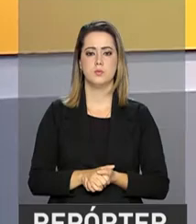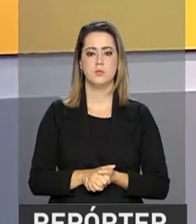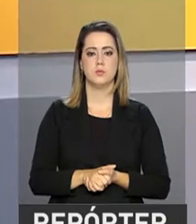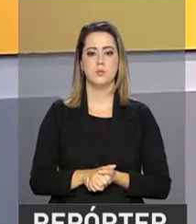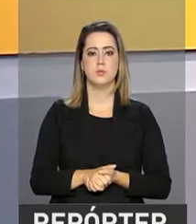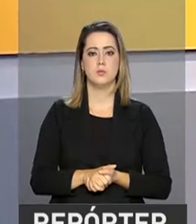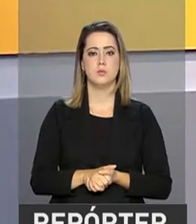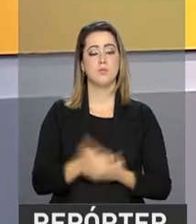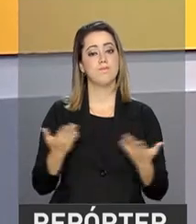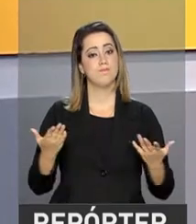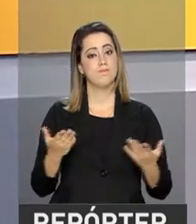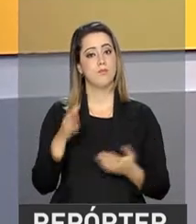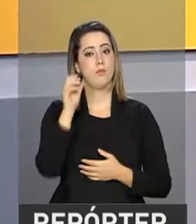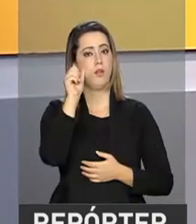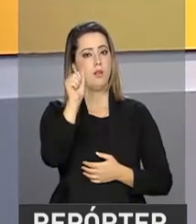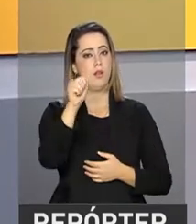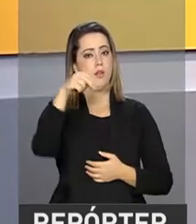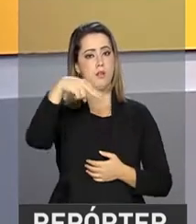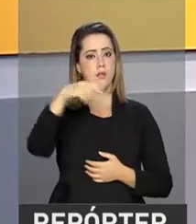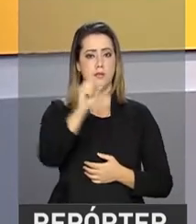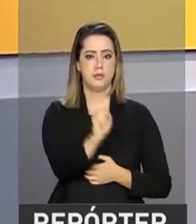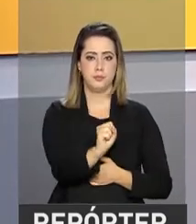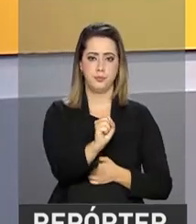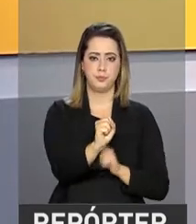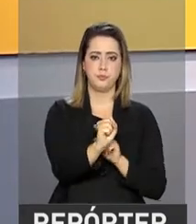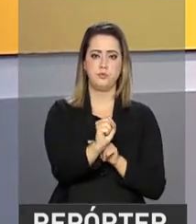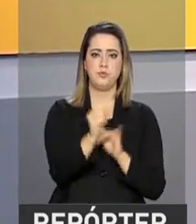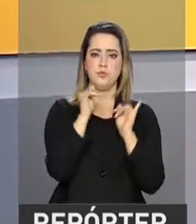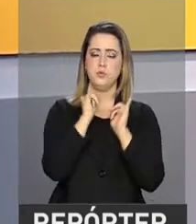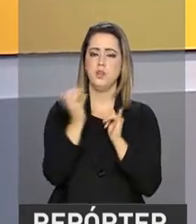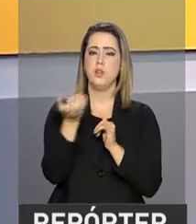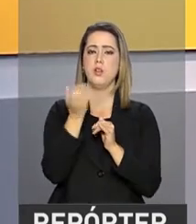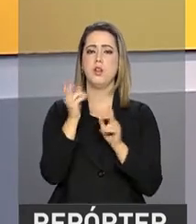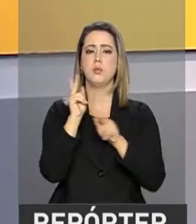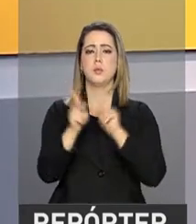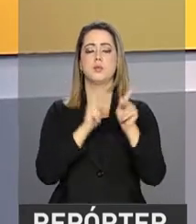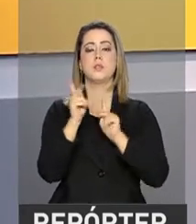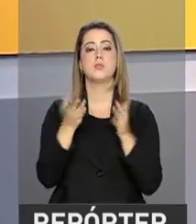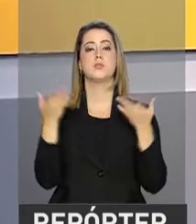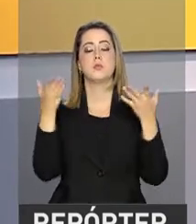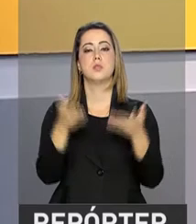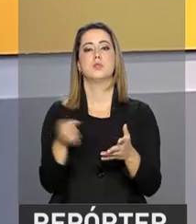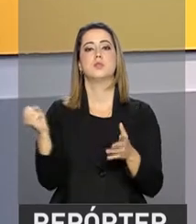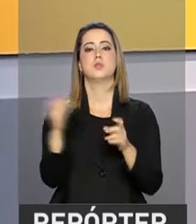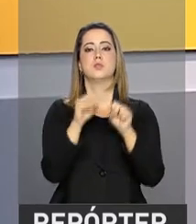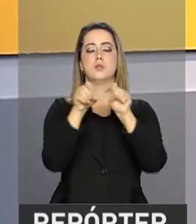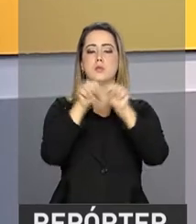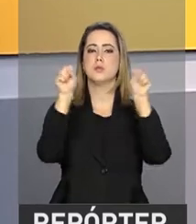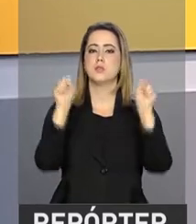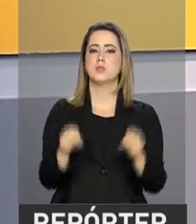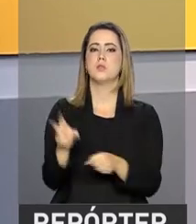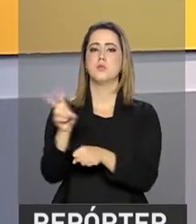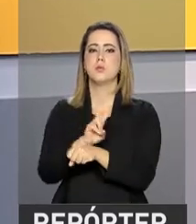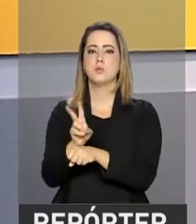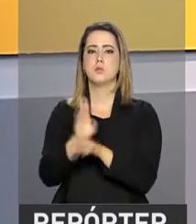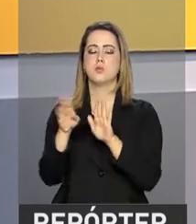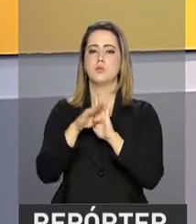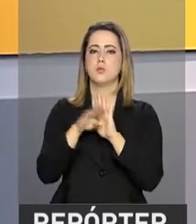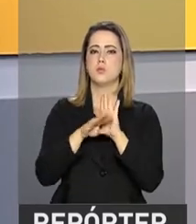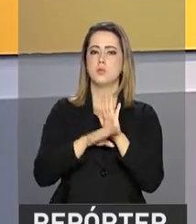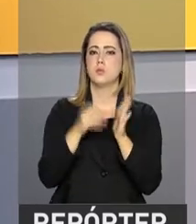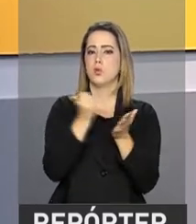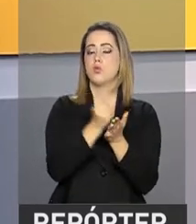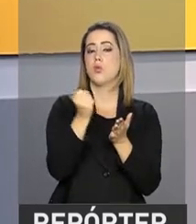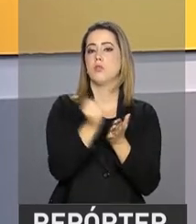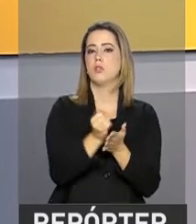a agência nacional de saúde suplementar a ns quer que a população participe de um novo sistema de fiscalização dos planos de